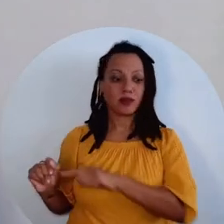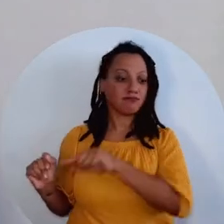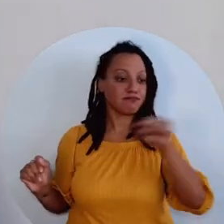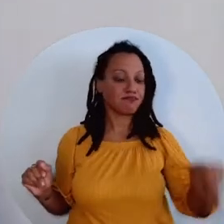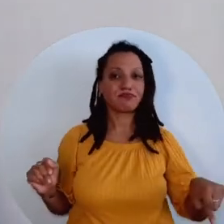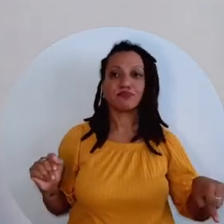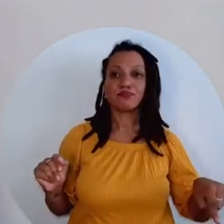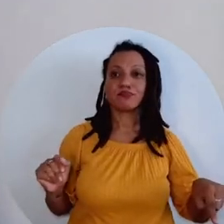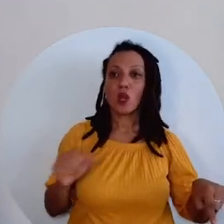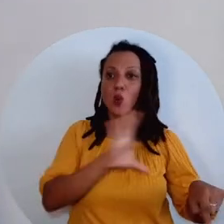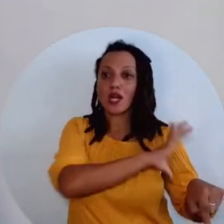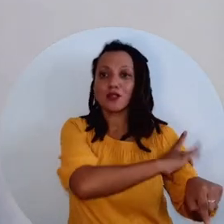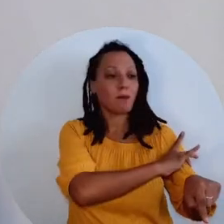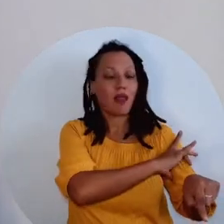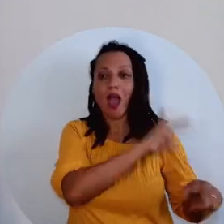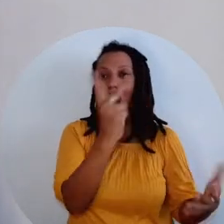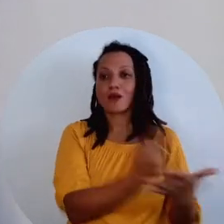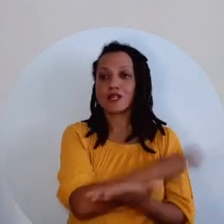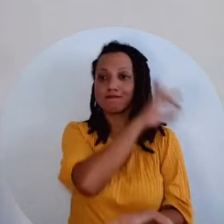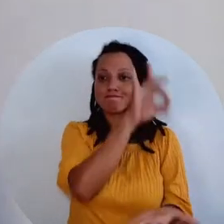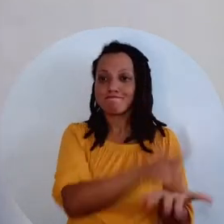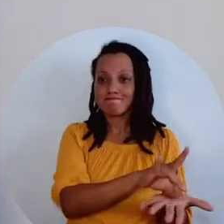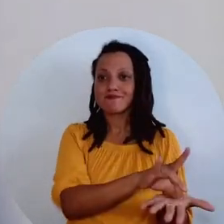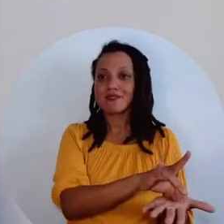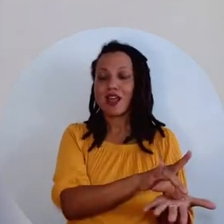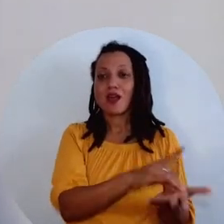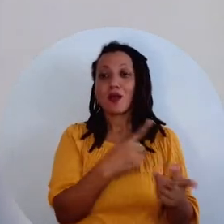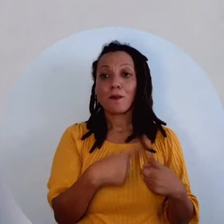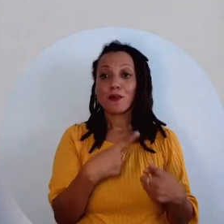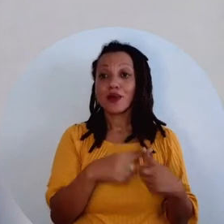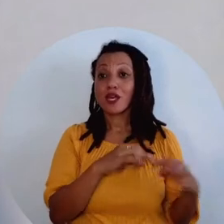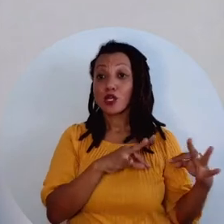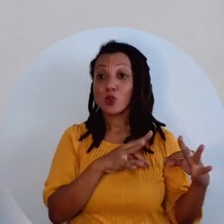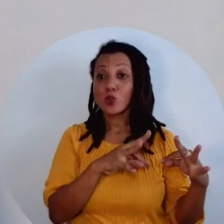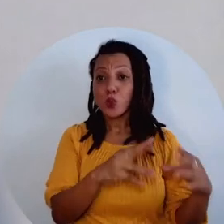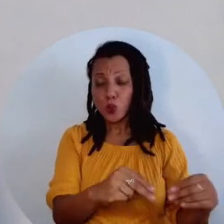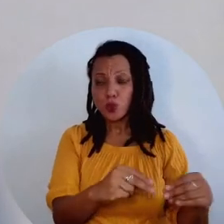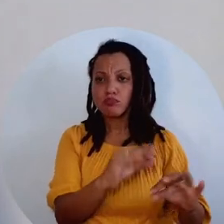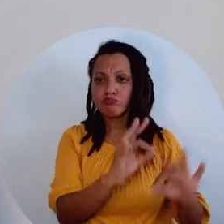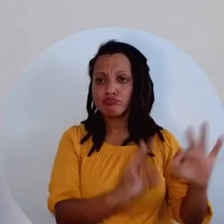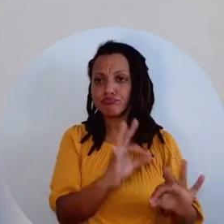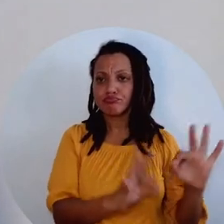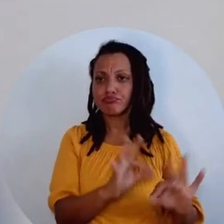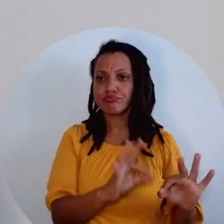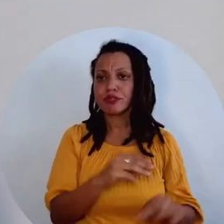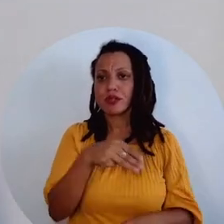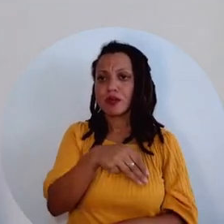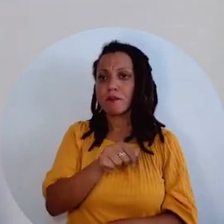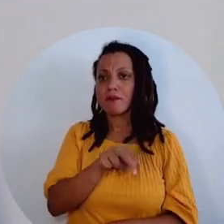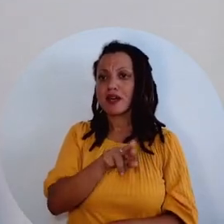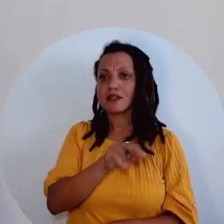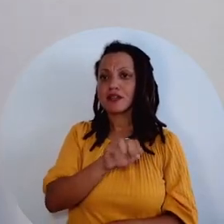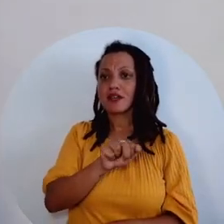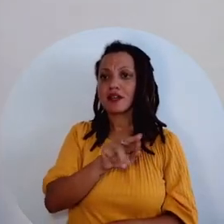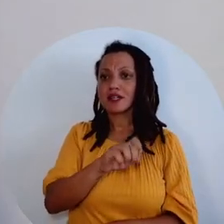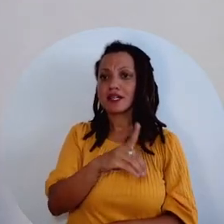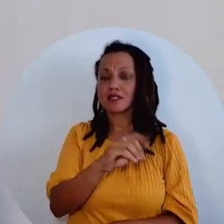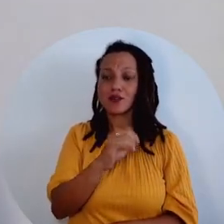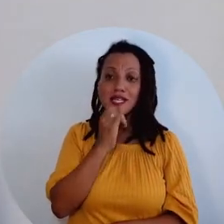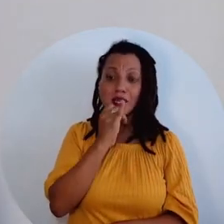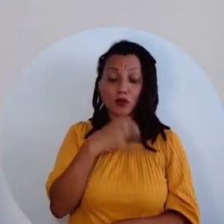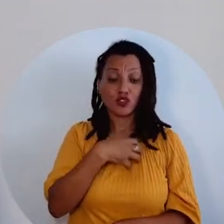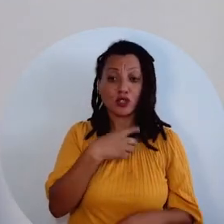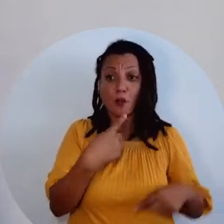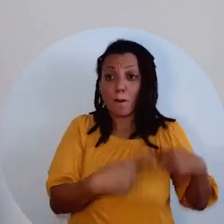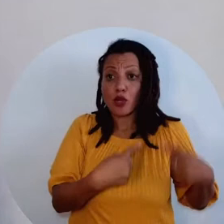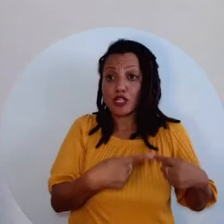nossa diáspora, porque o candomblé, toda a sua construção é absolutamente matriarcal, tanto a construção política